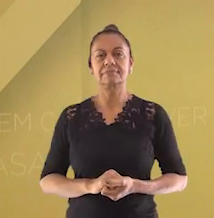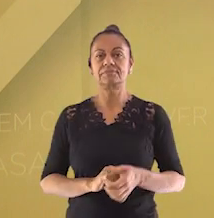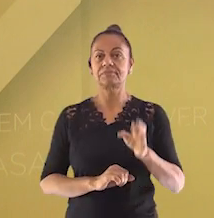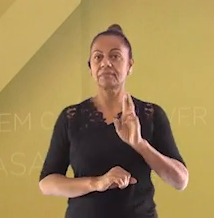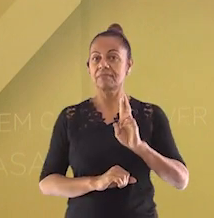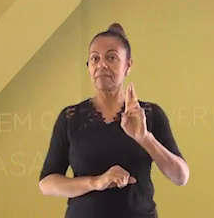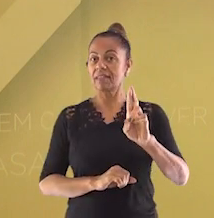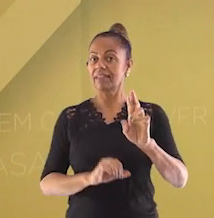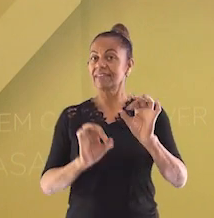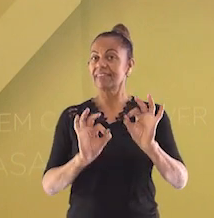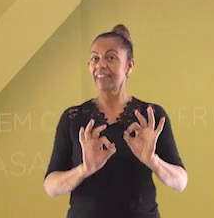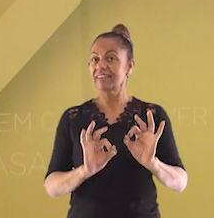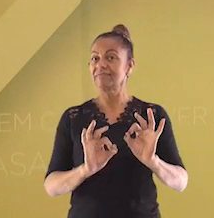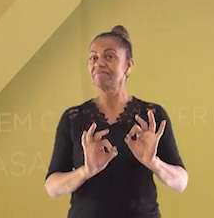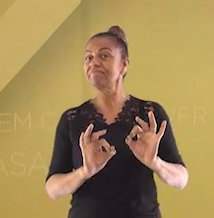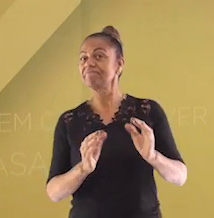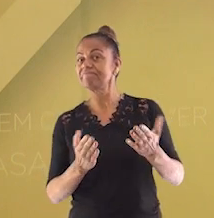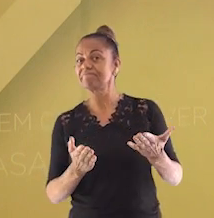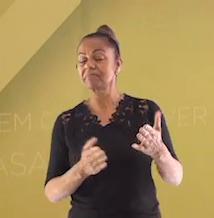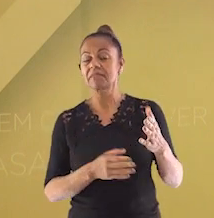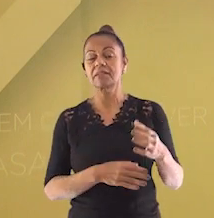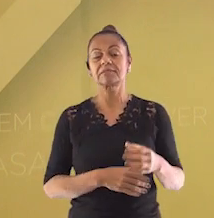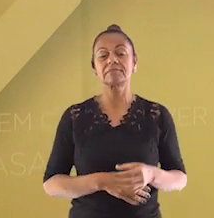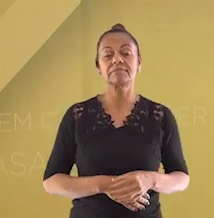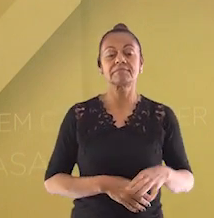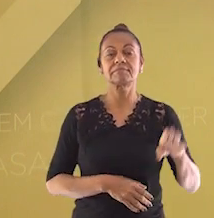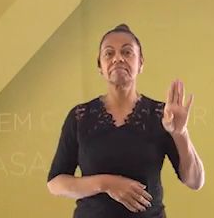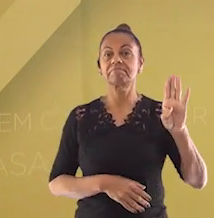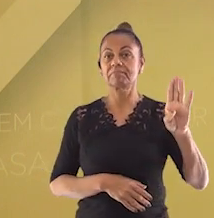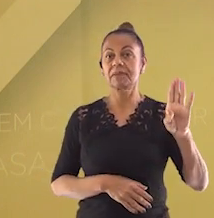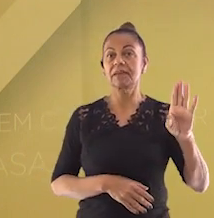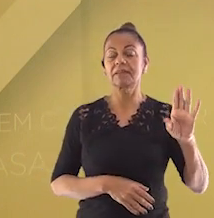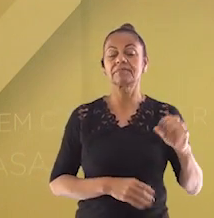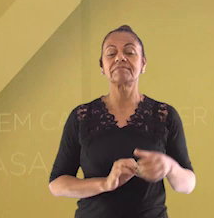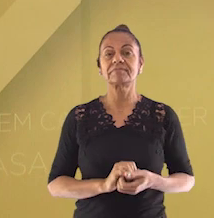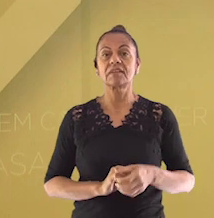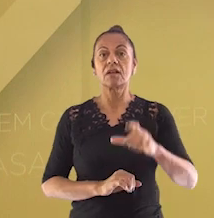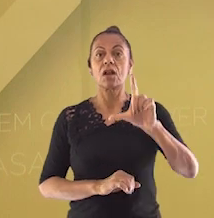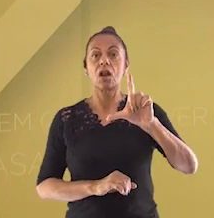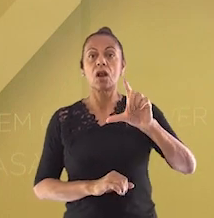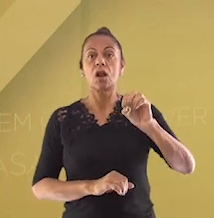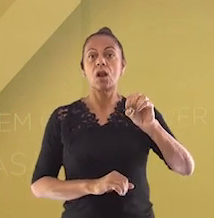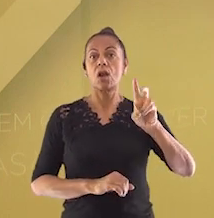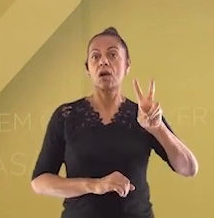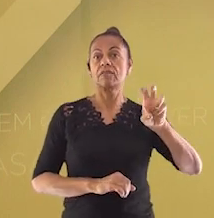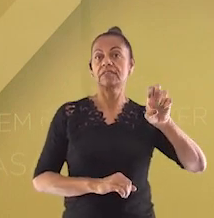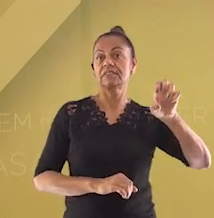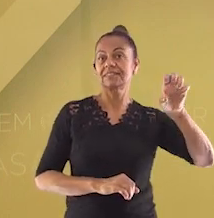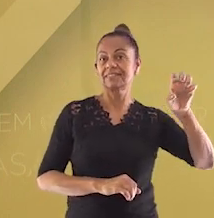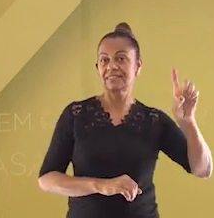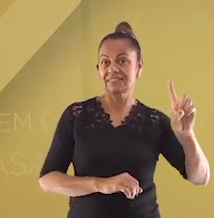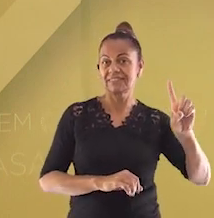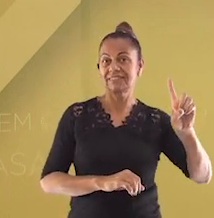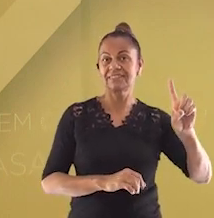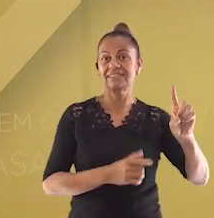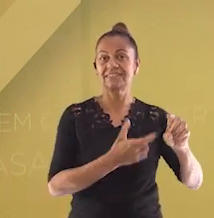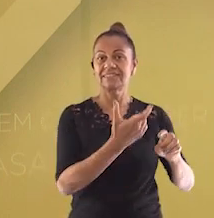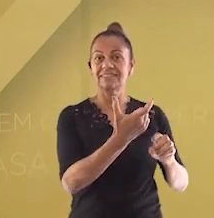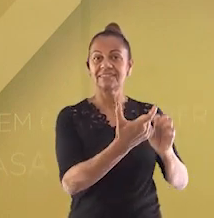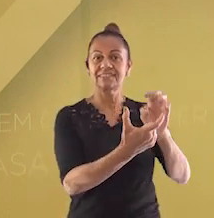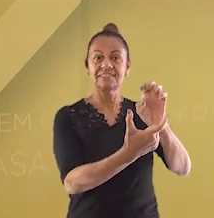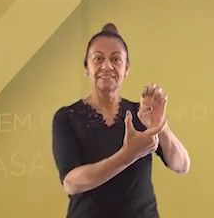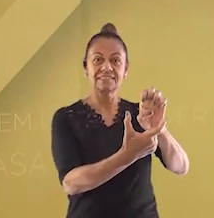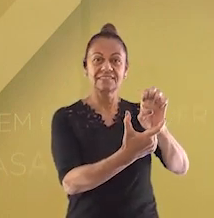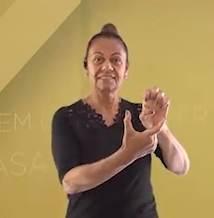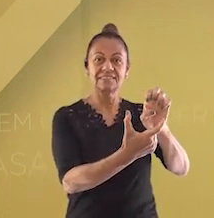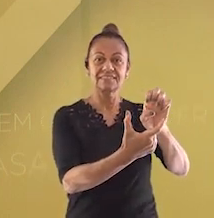a resposta é letra B she love the flowers ela amou as flores com verbos terminados